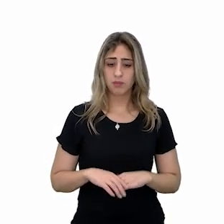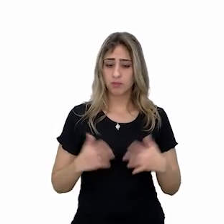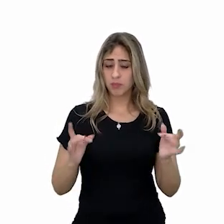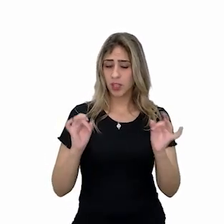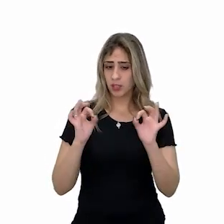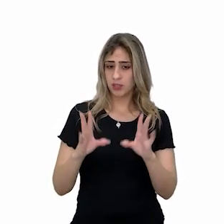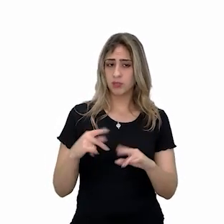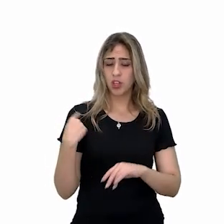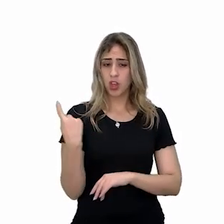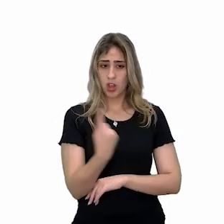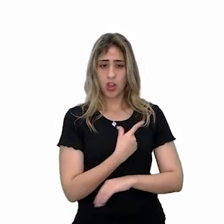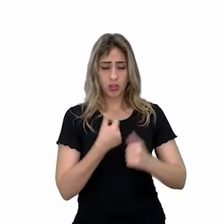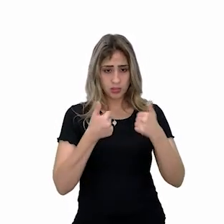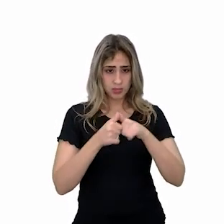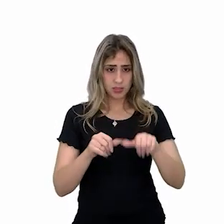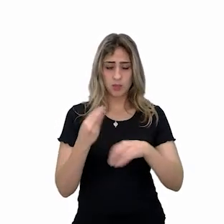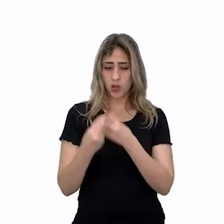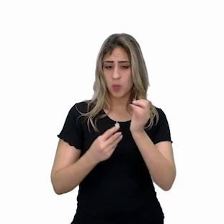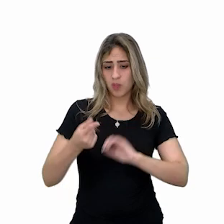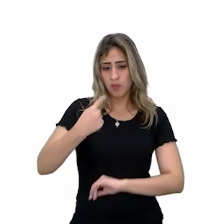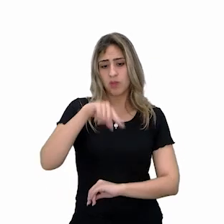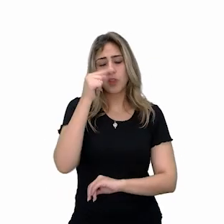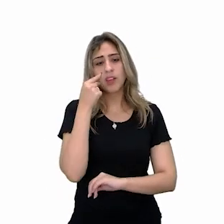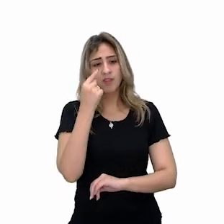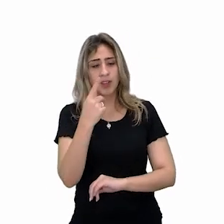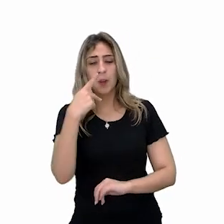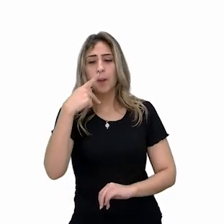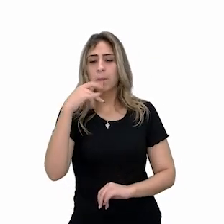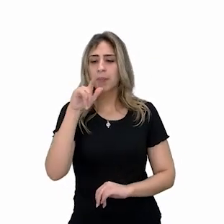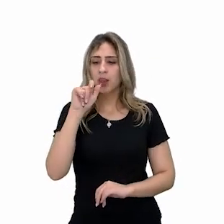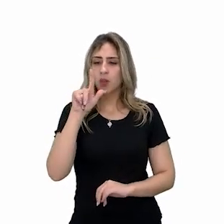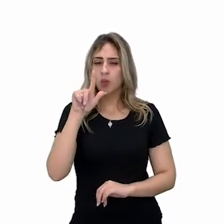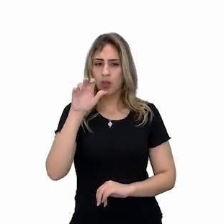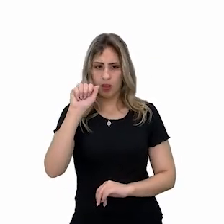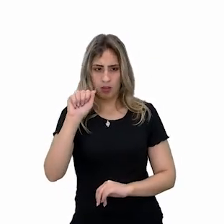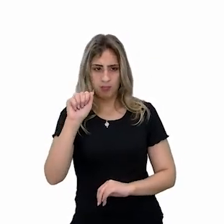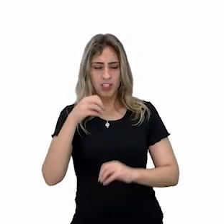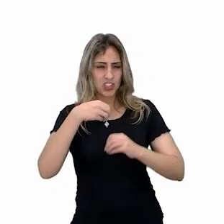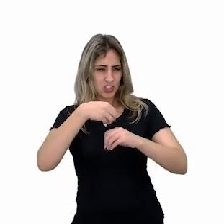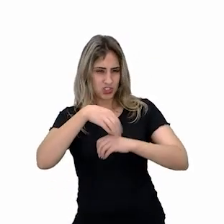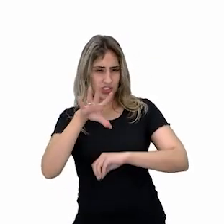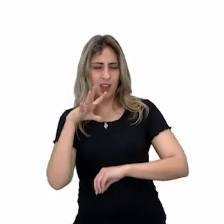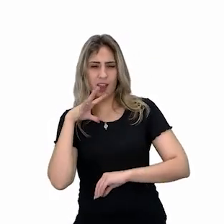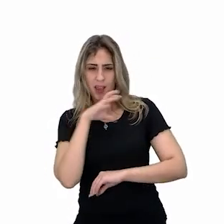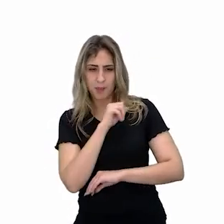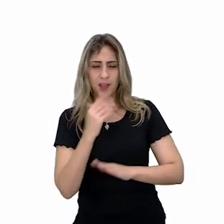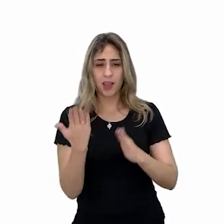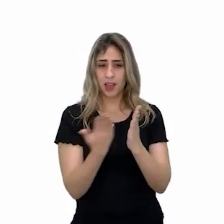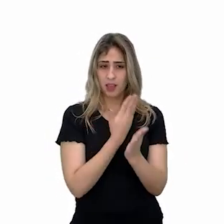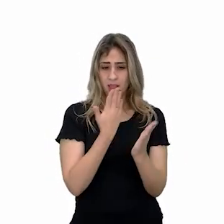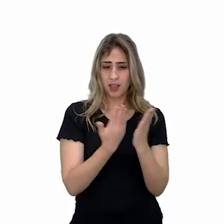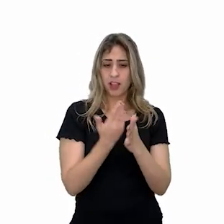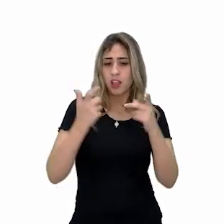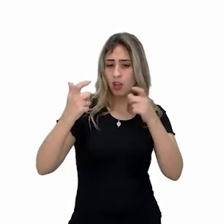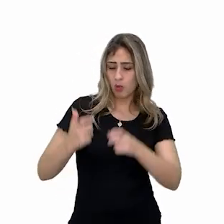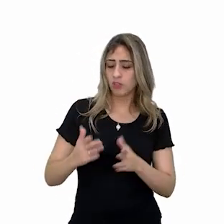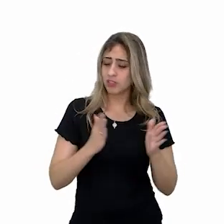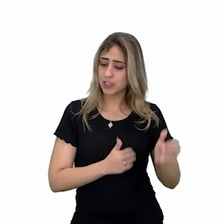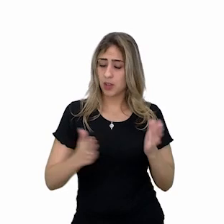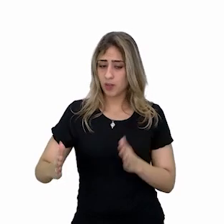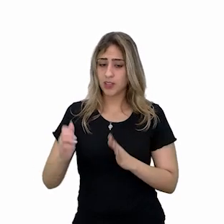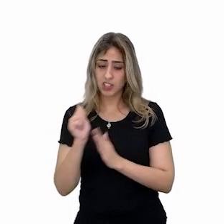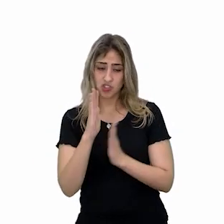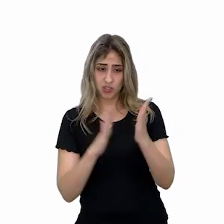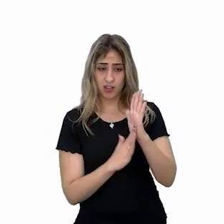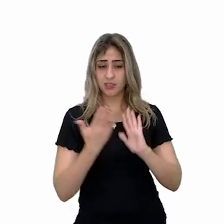Isso. Então, nós estamos, como vocês viram na pílula, nós estamos com um caderno onde, na sequência de